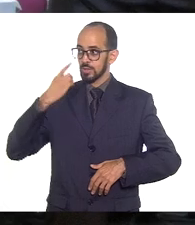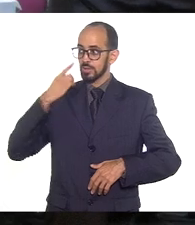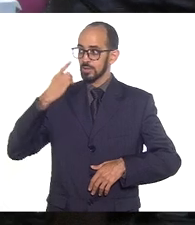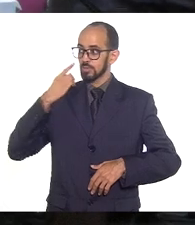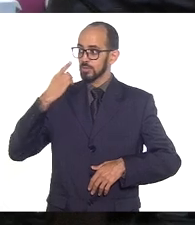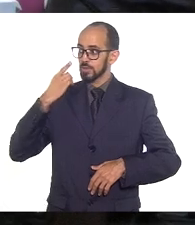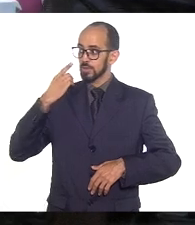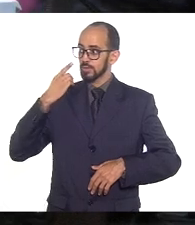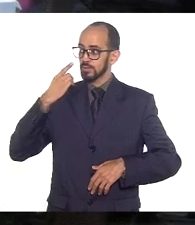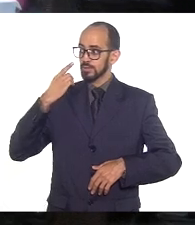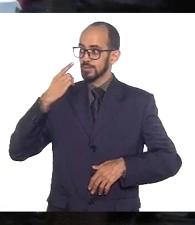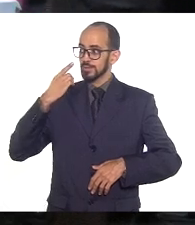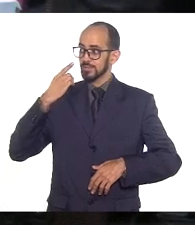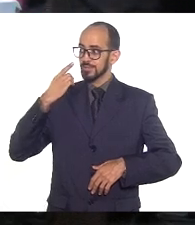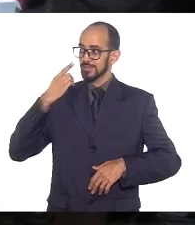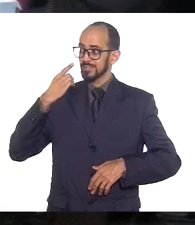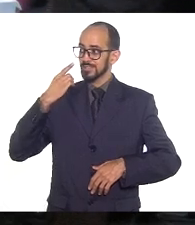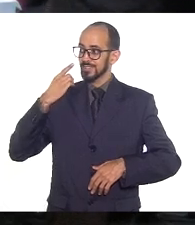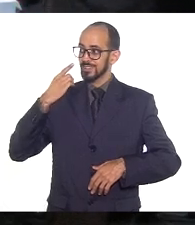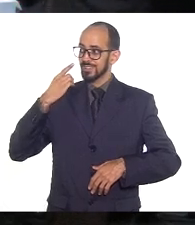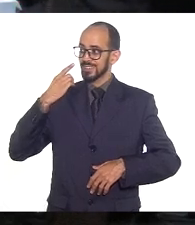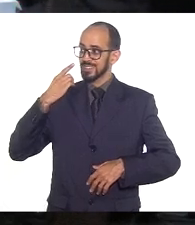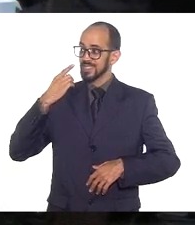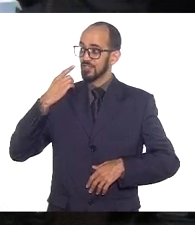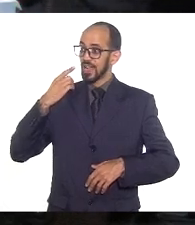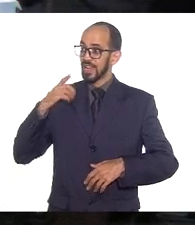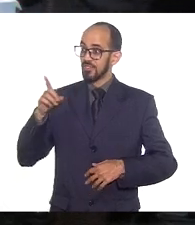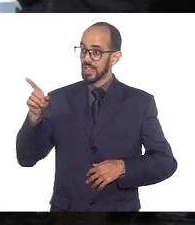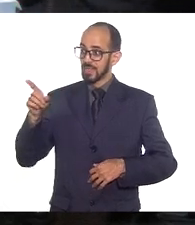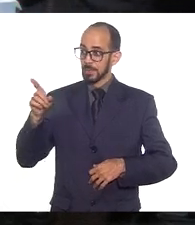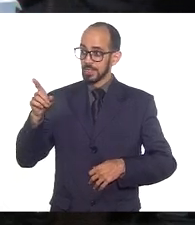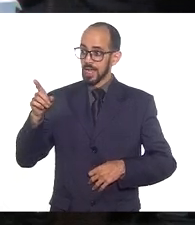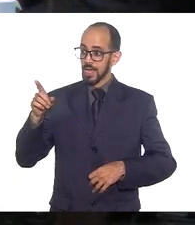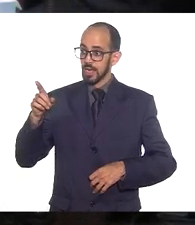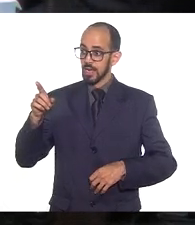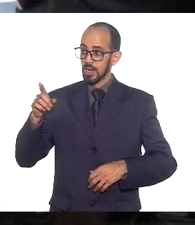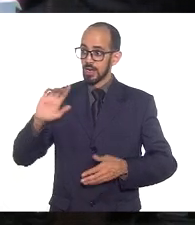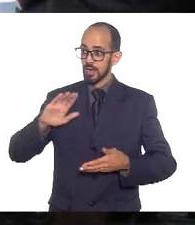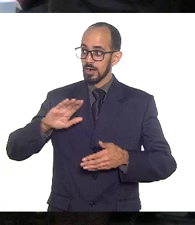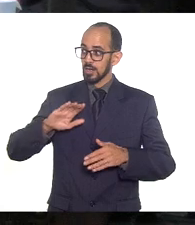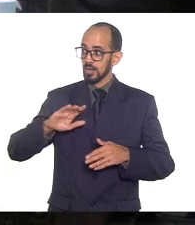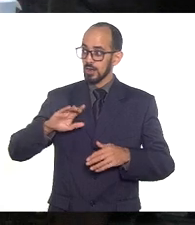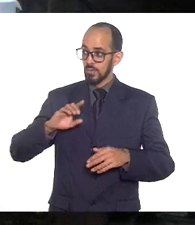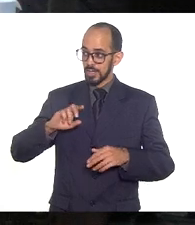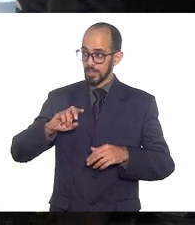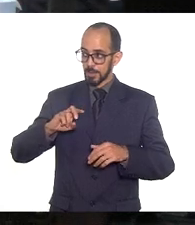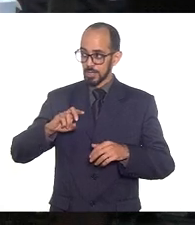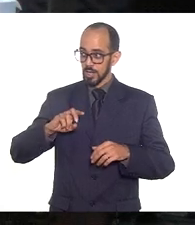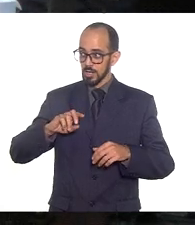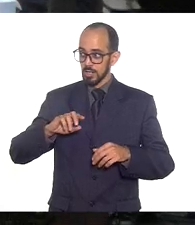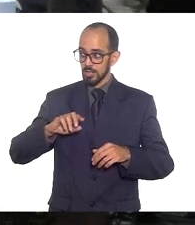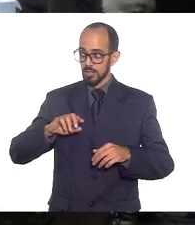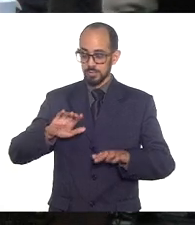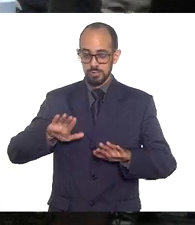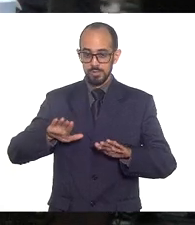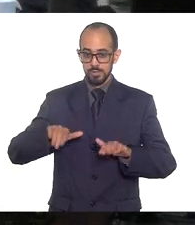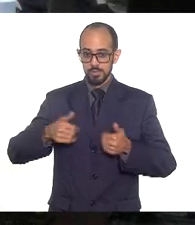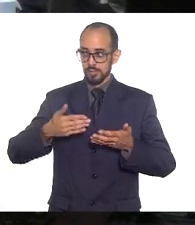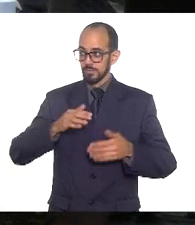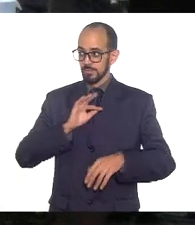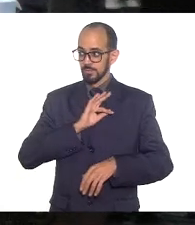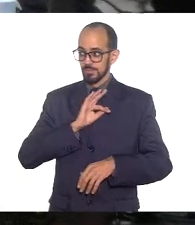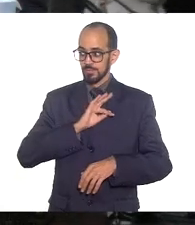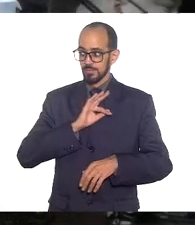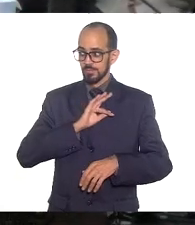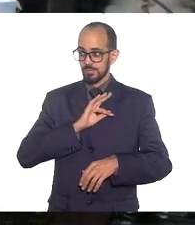Deus esse ano do nosso capa trabalho Ah tá aberta 3ª sessão de coordenadas do dia presidência convida deputada Martha Rocha